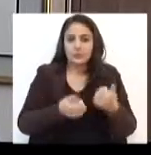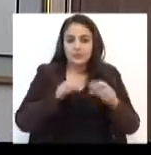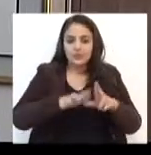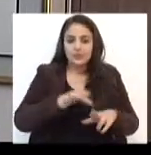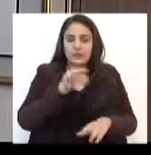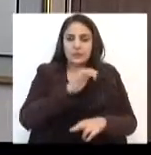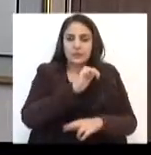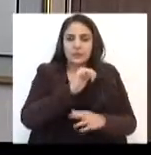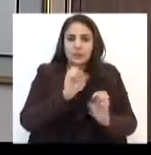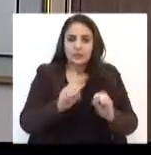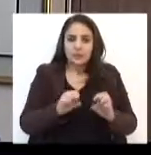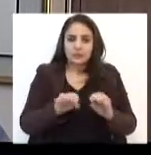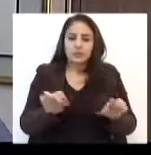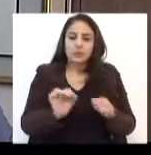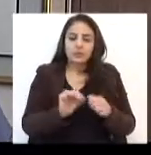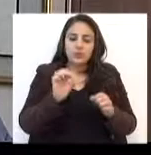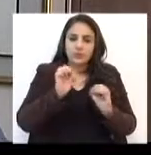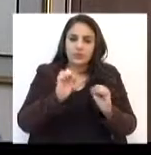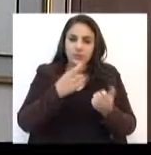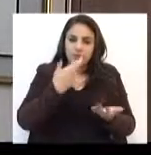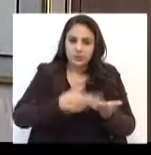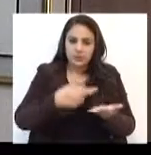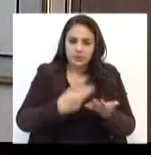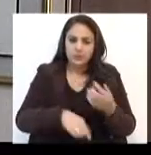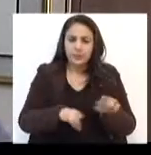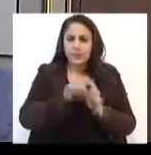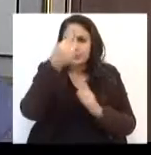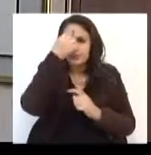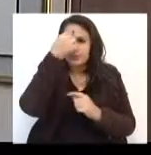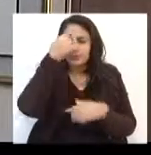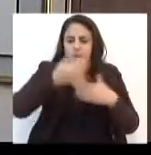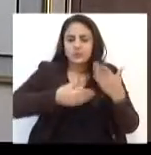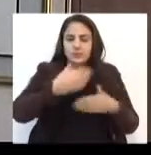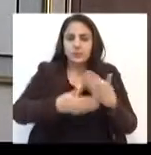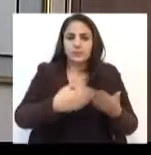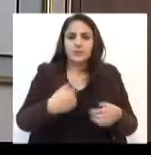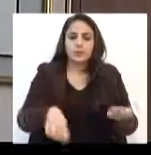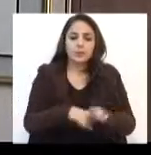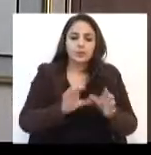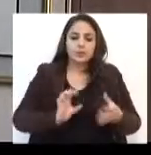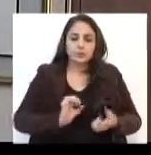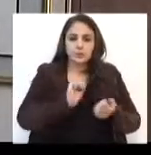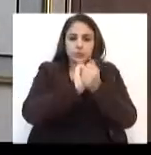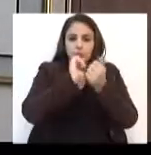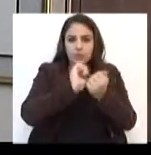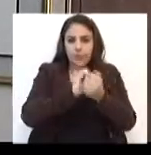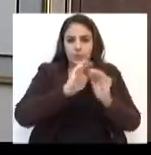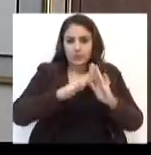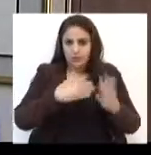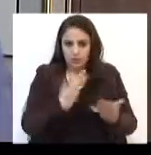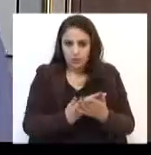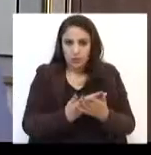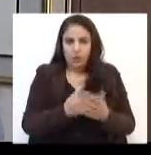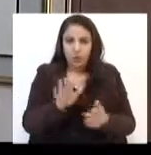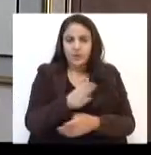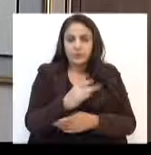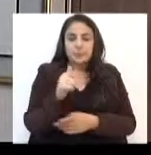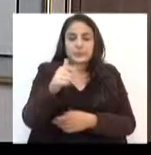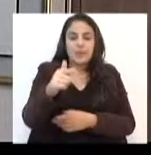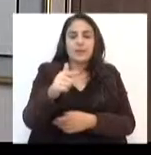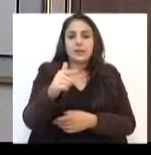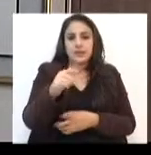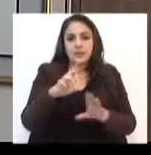Então nós temos que fazer esse registro. E nós, pensando nesse desenvolvimento, nesse crescimento, reunimos as escolas de samba, que são no total de 7 aqui na Câmara de